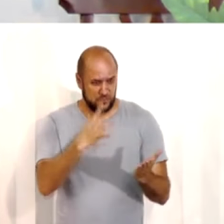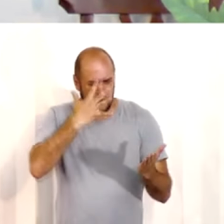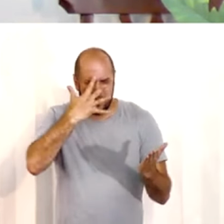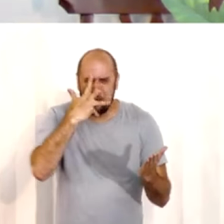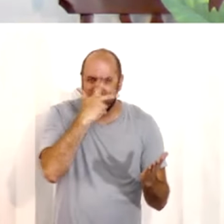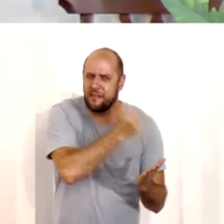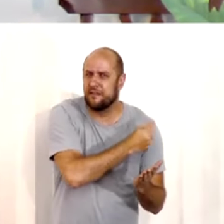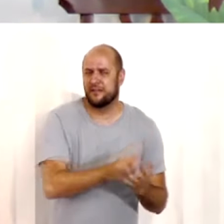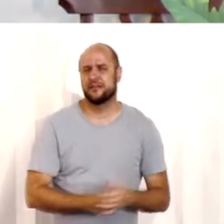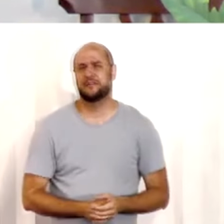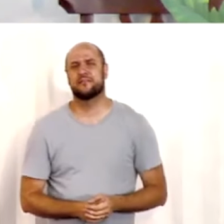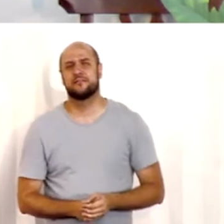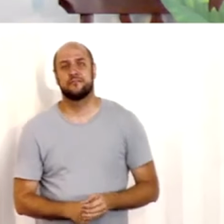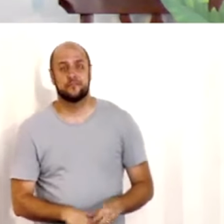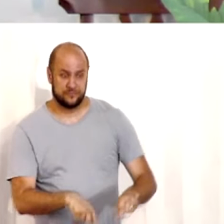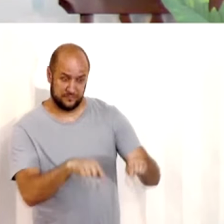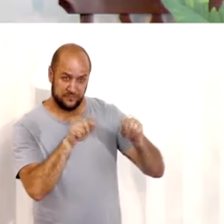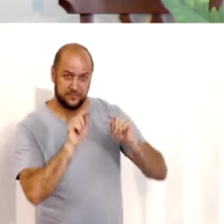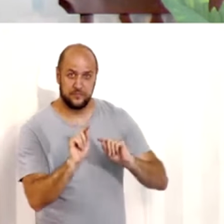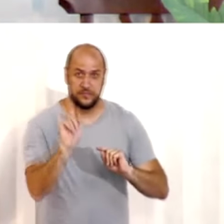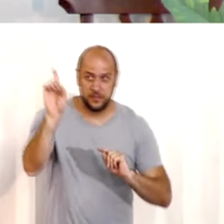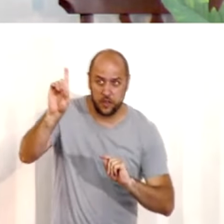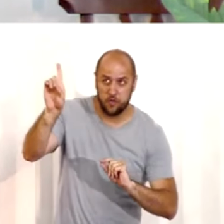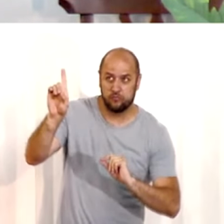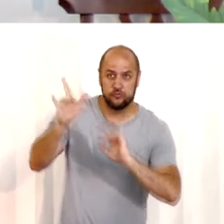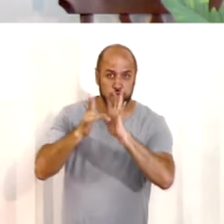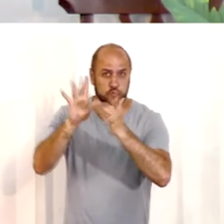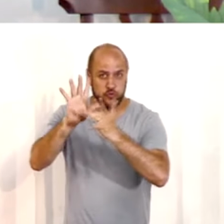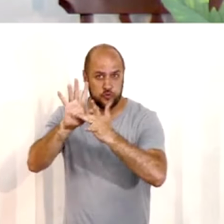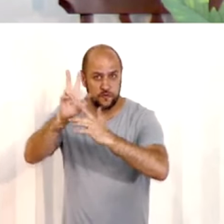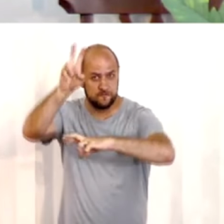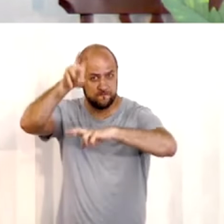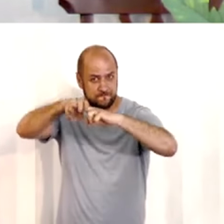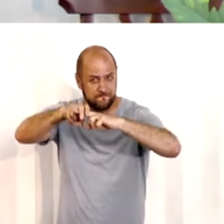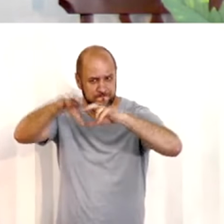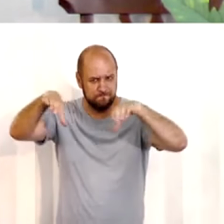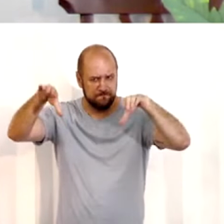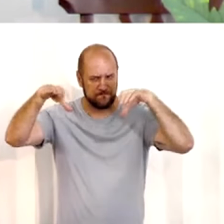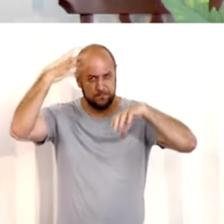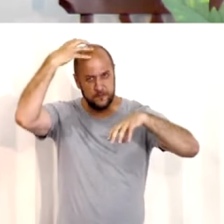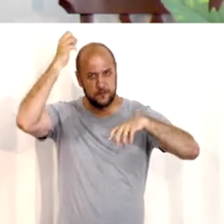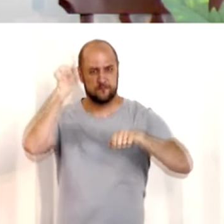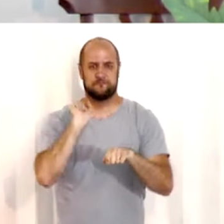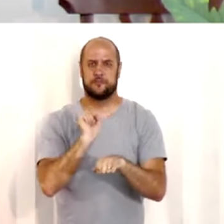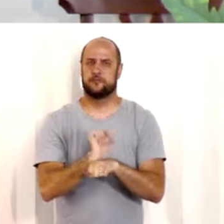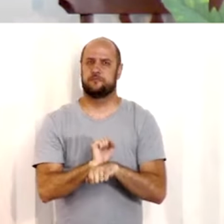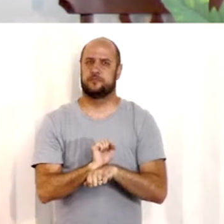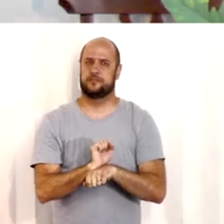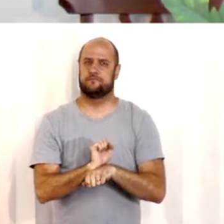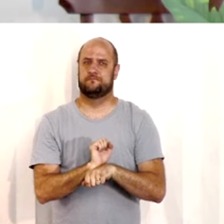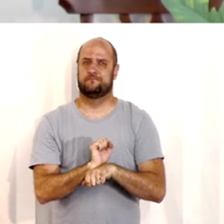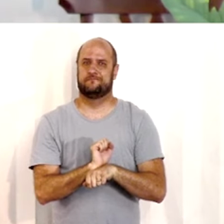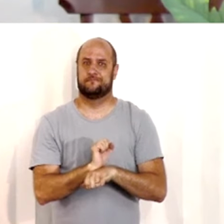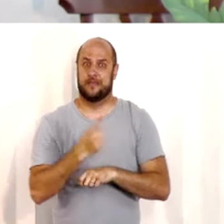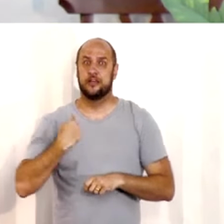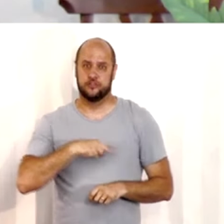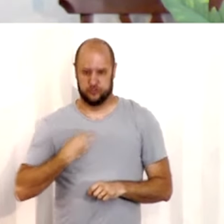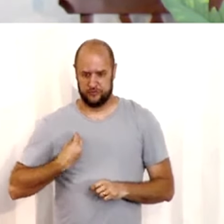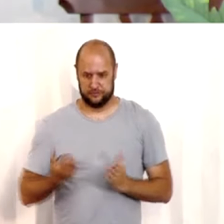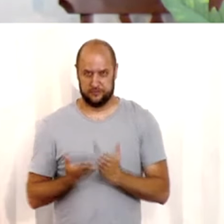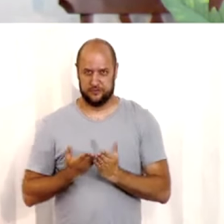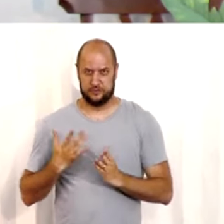ele assentado nos aguarda. Ou seja, quando você está caminhando na sua carreira cristã, olhando firmemente para o